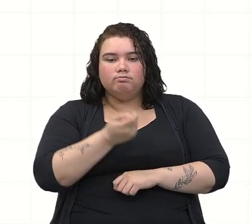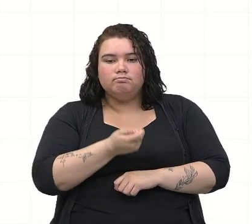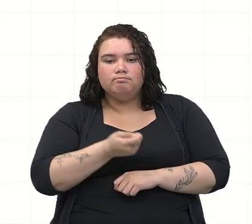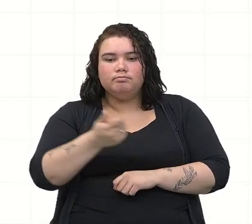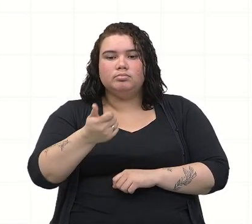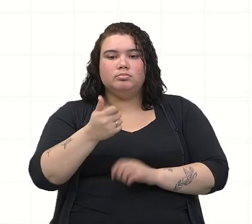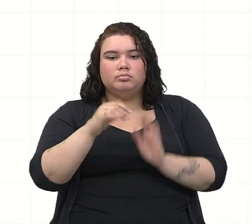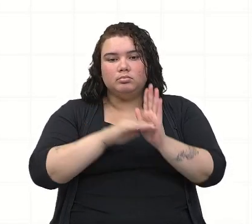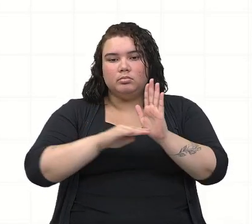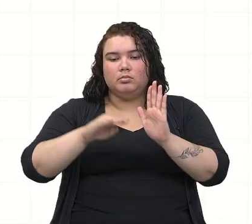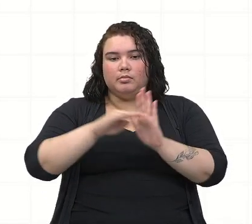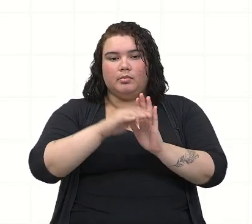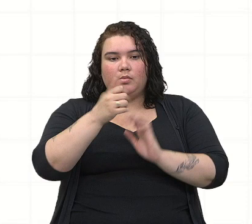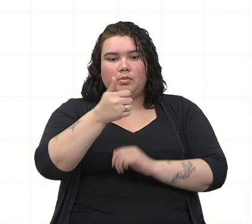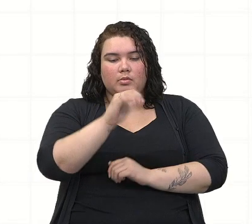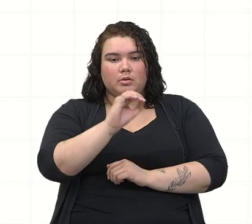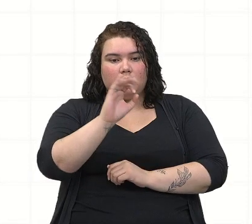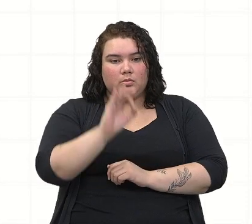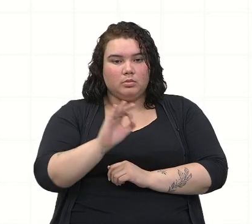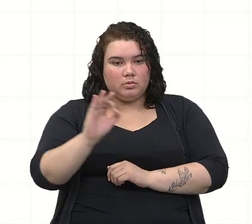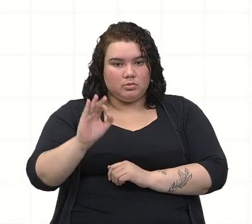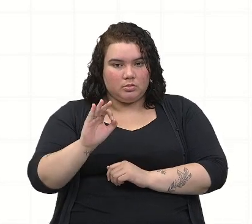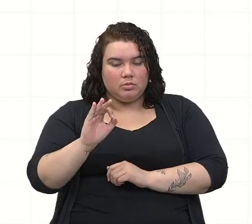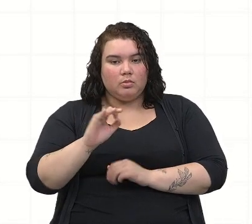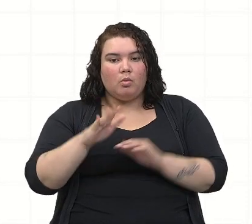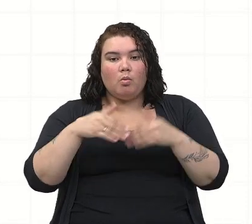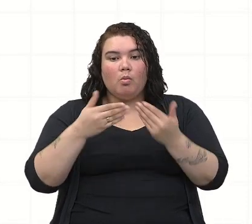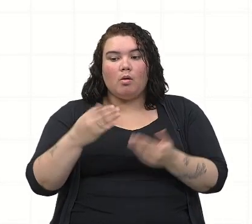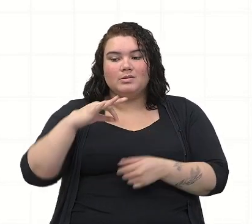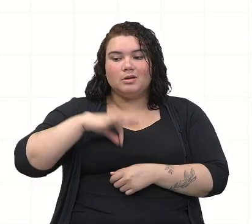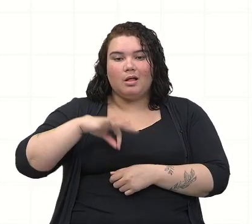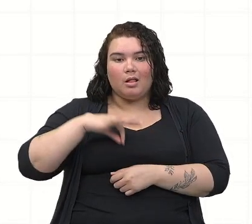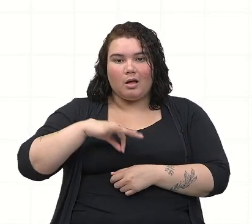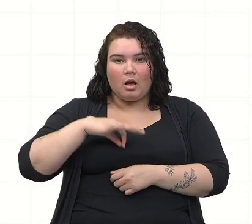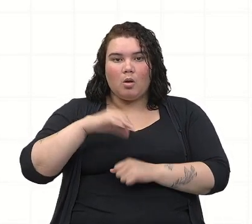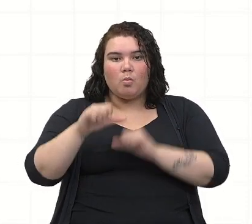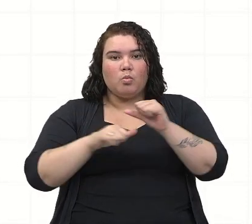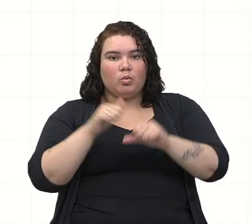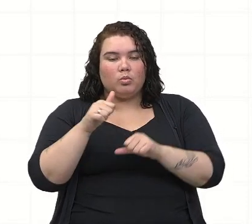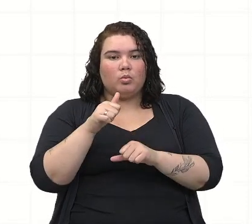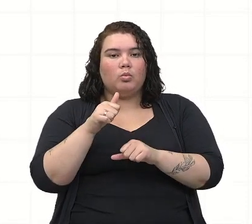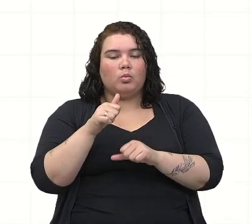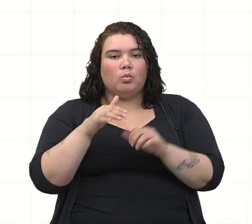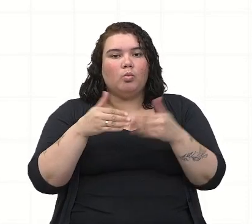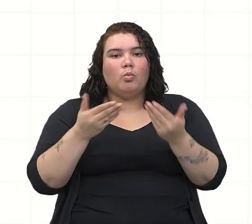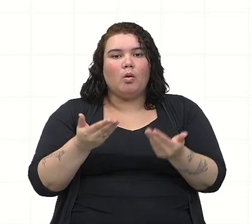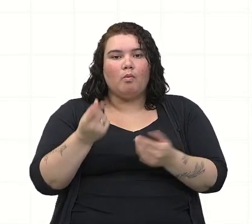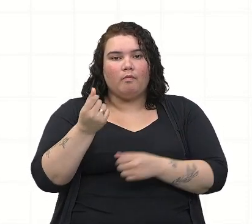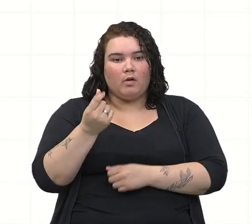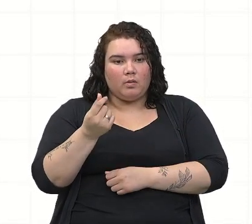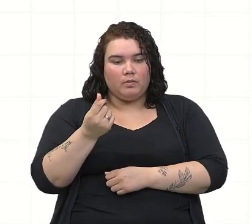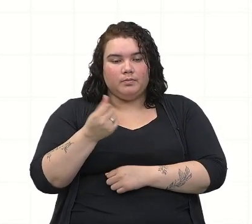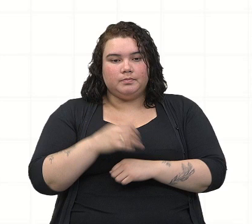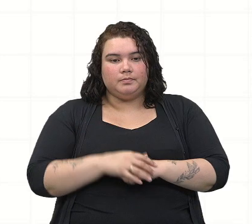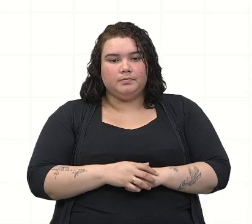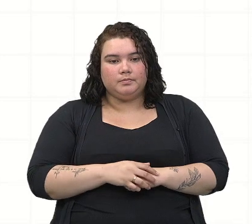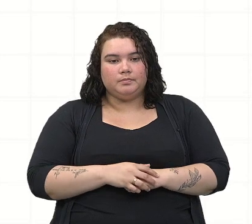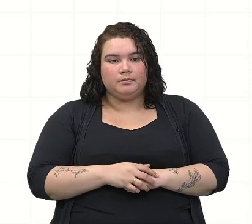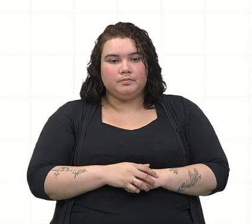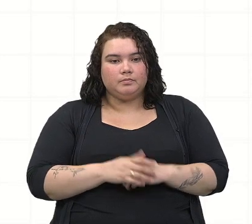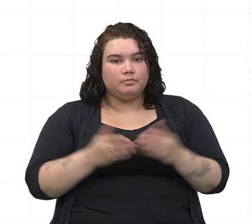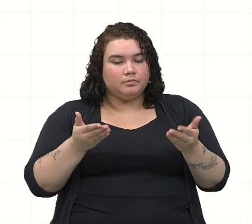aumento de 10%. Qual o valor do seu novo salário? Agora aqui, ó,